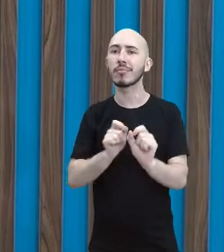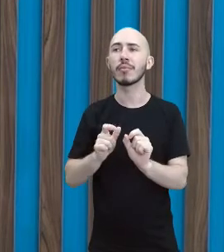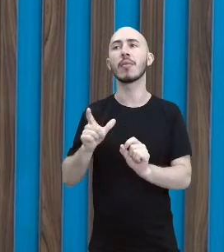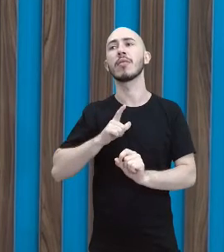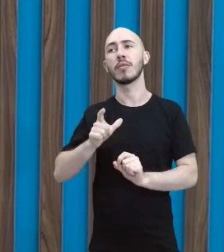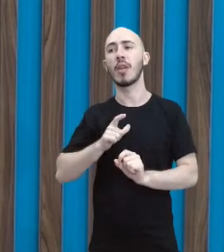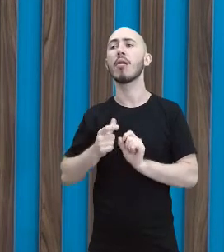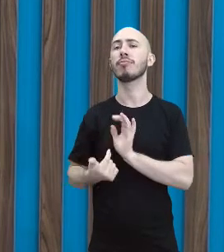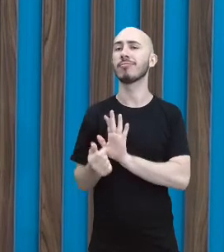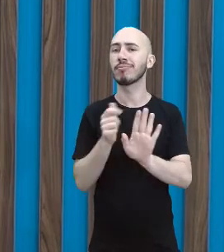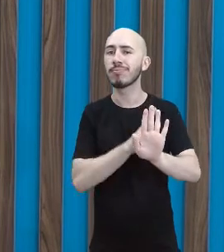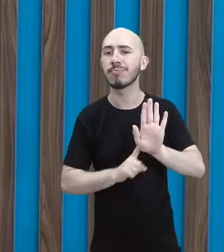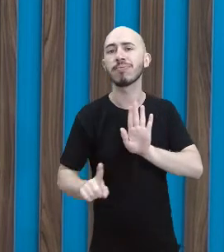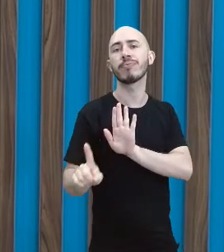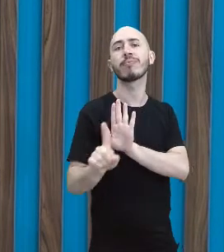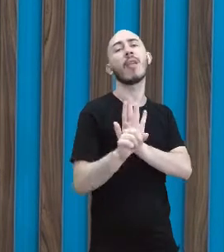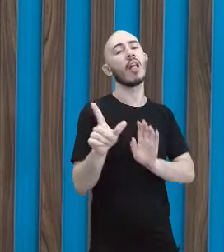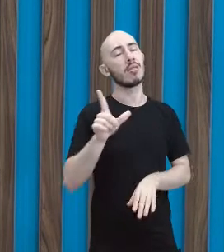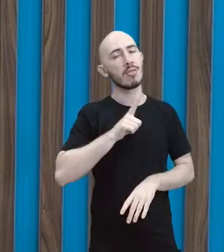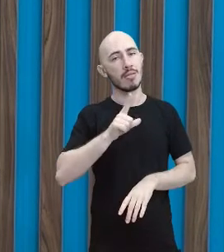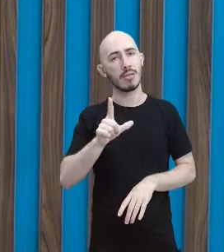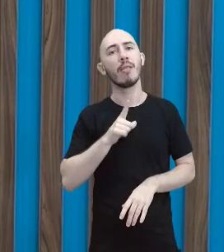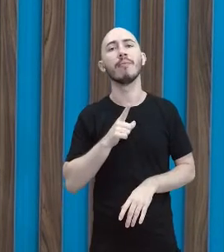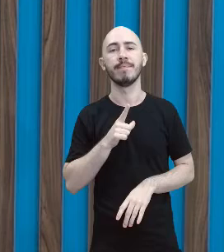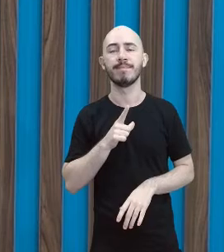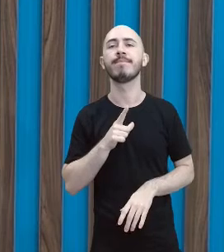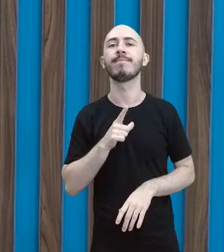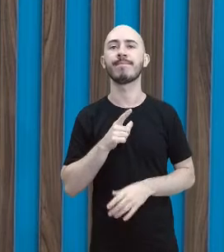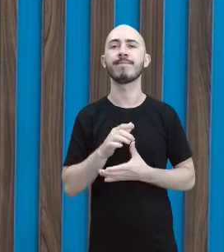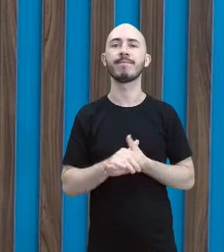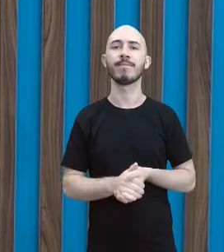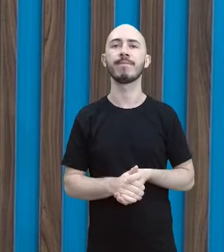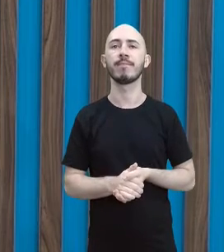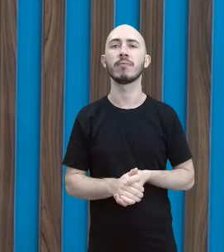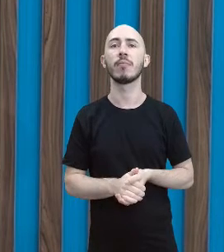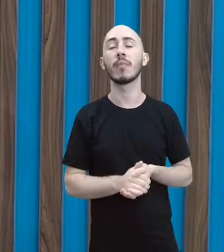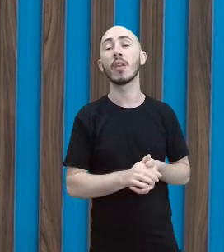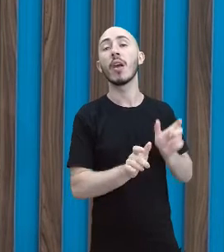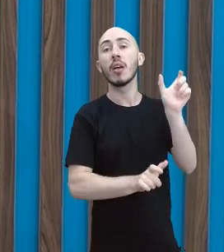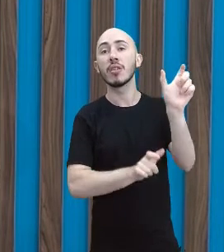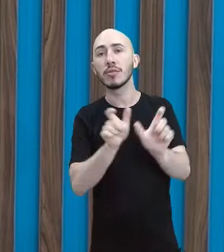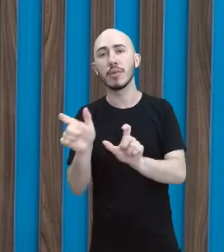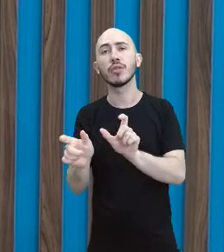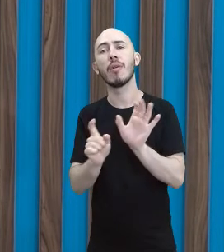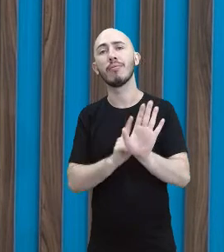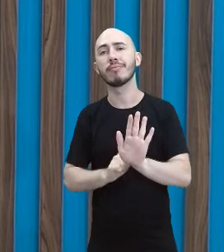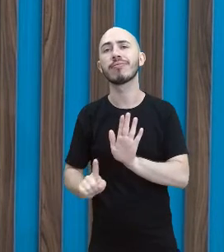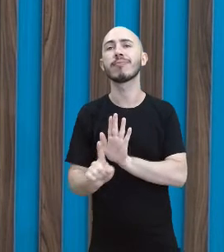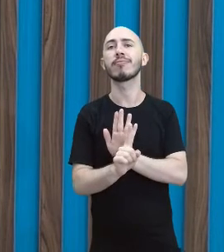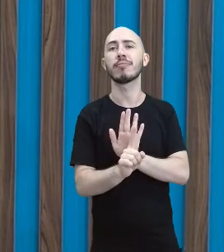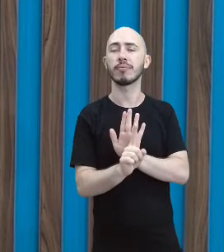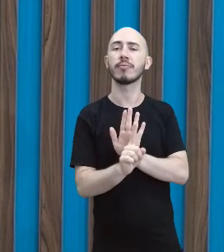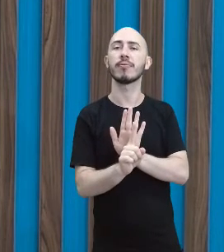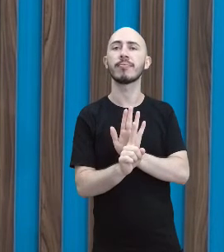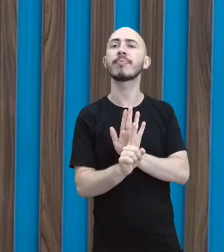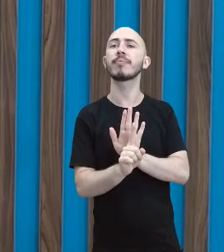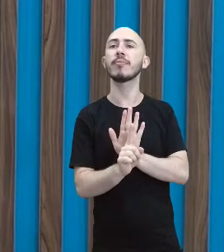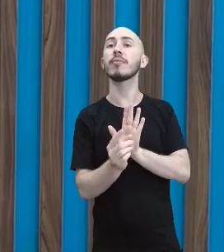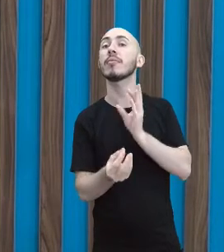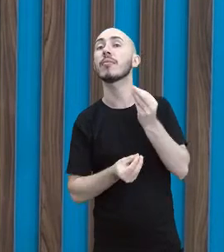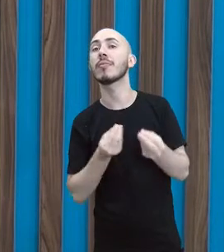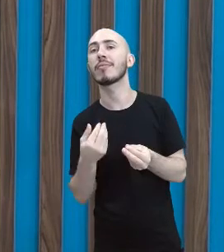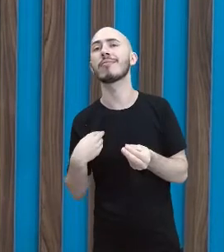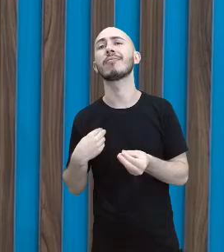uma visibilidade, e se com essas pessoas, né, que têm visibilidade, elas